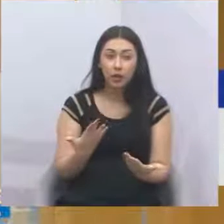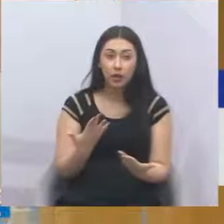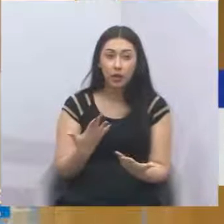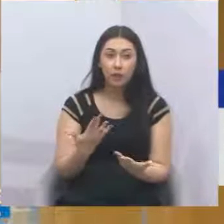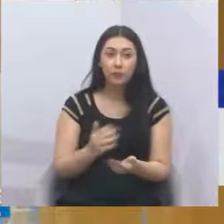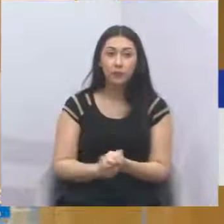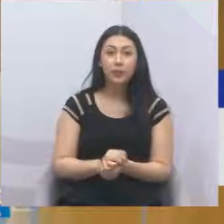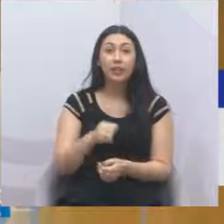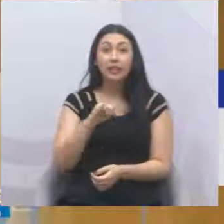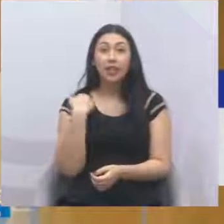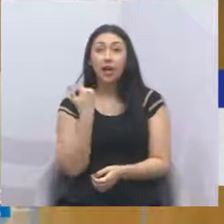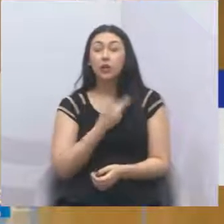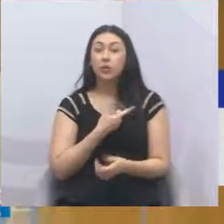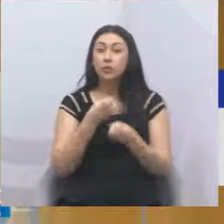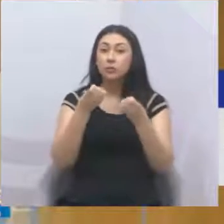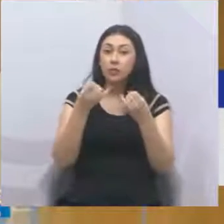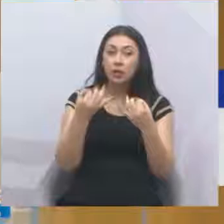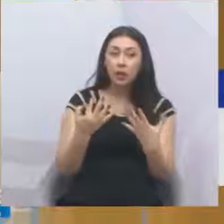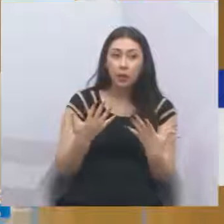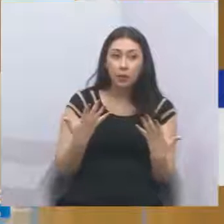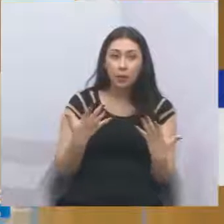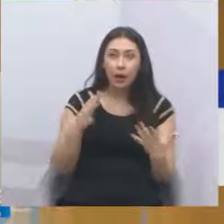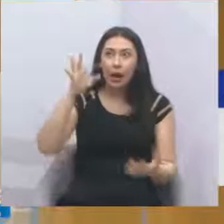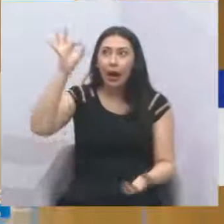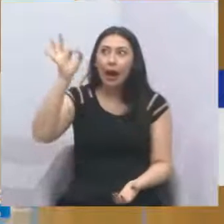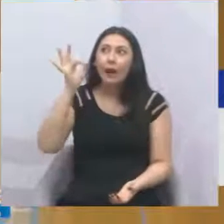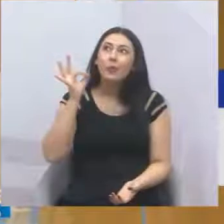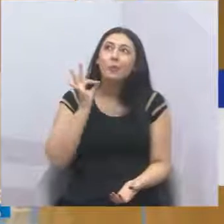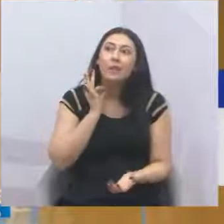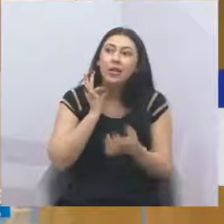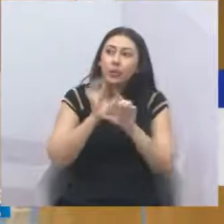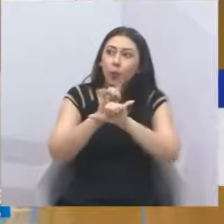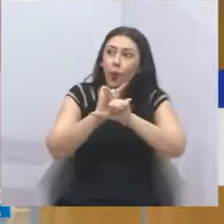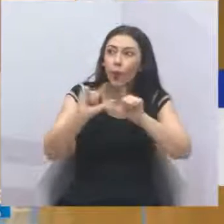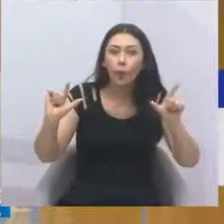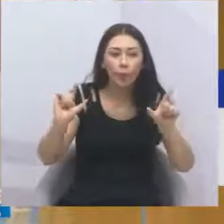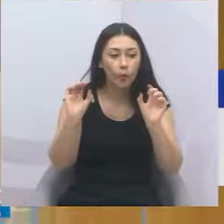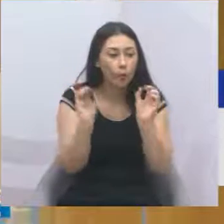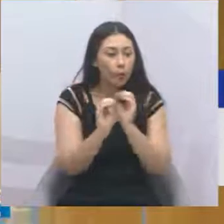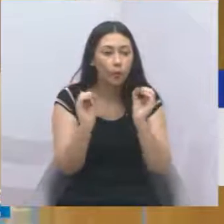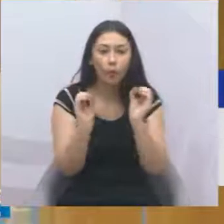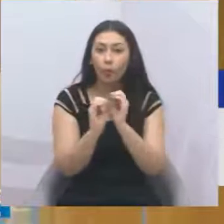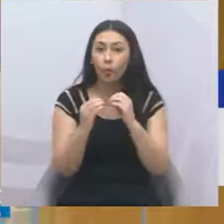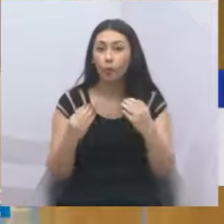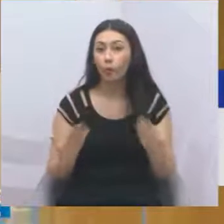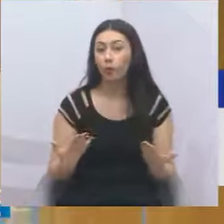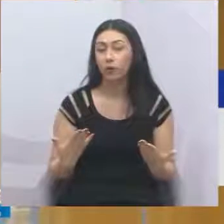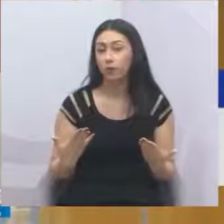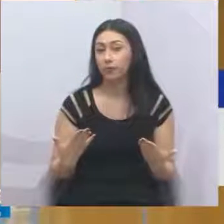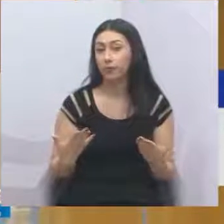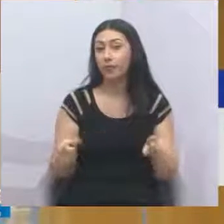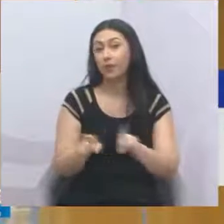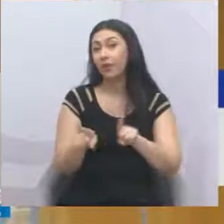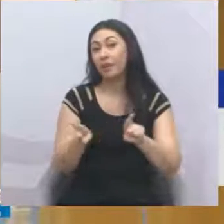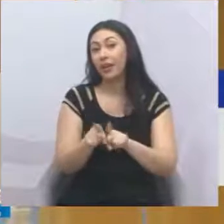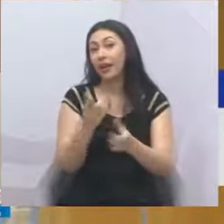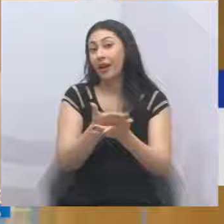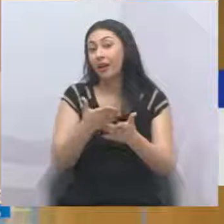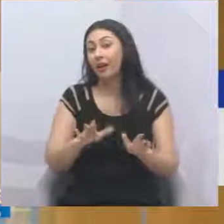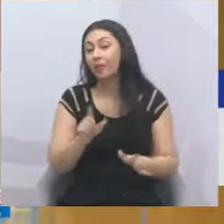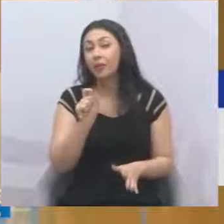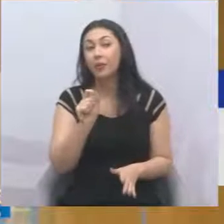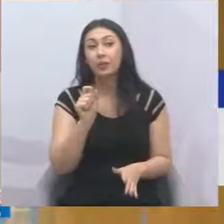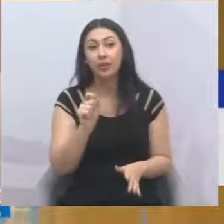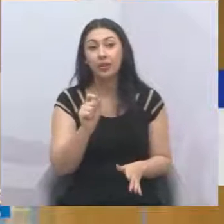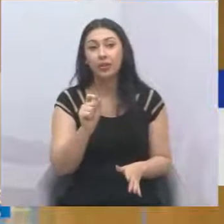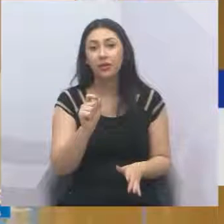nós falamos de acabar com as abelhas, nós estamos falando de acabar com aquilo